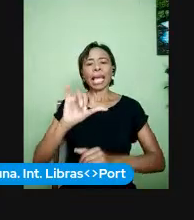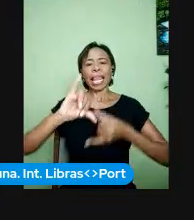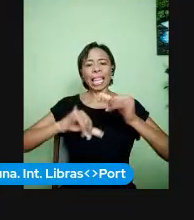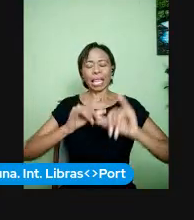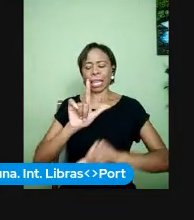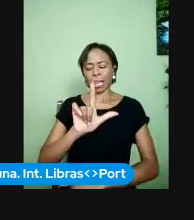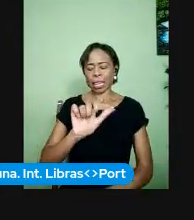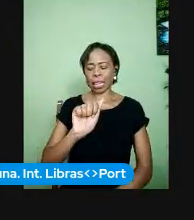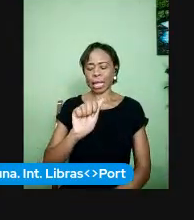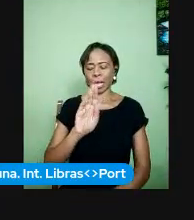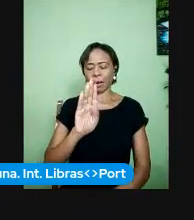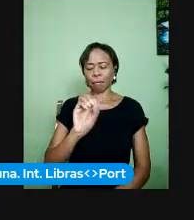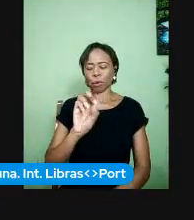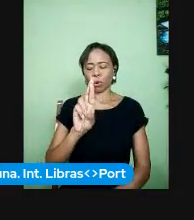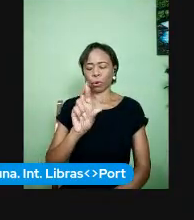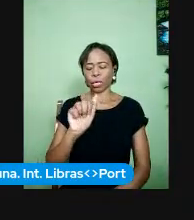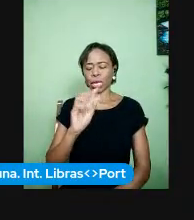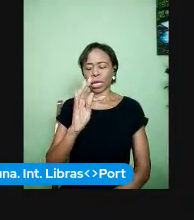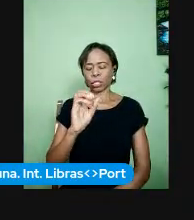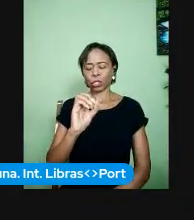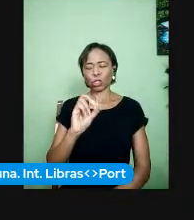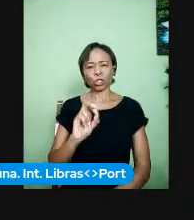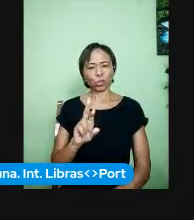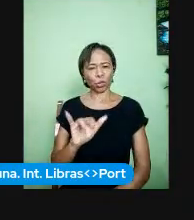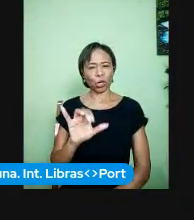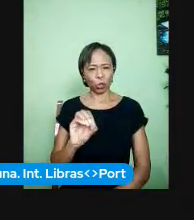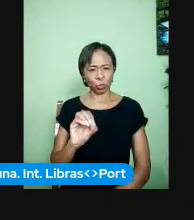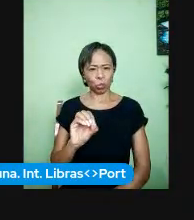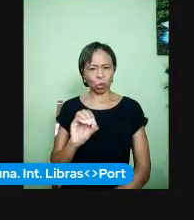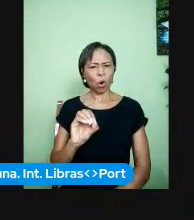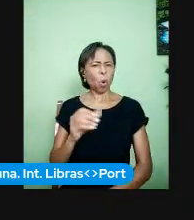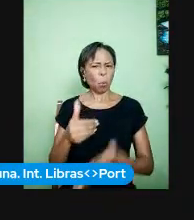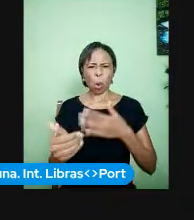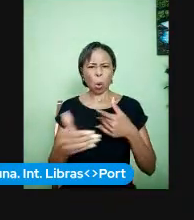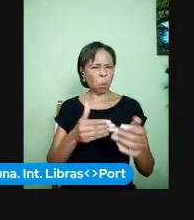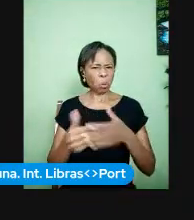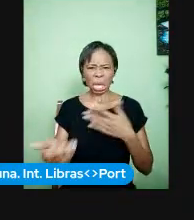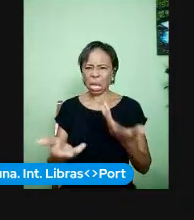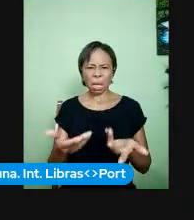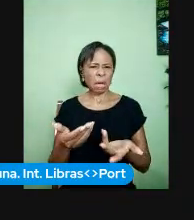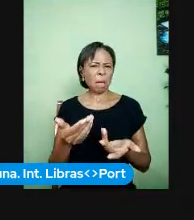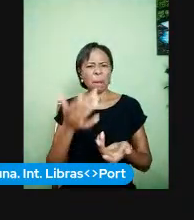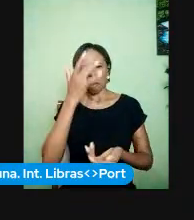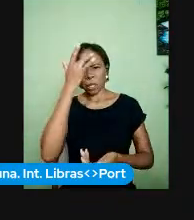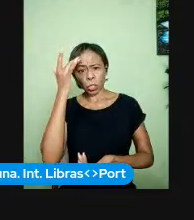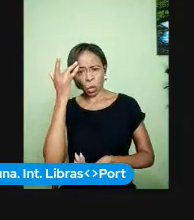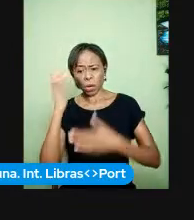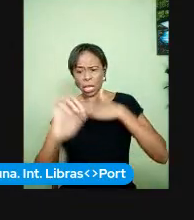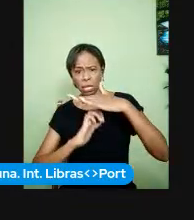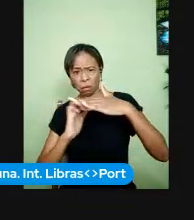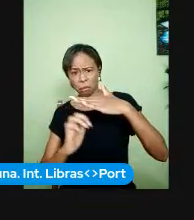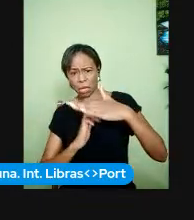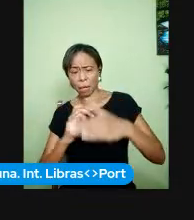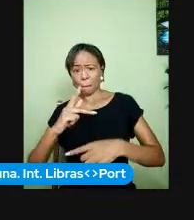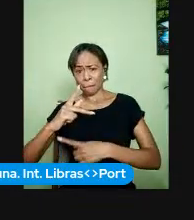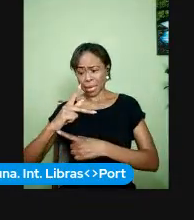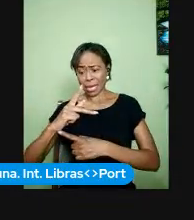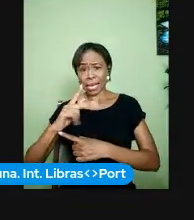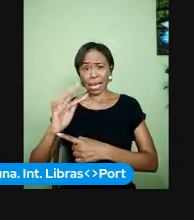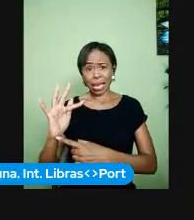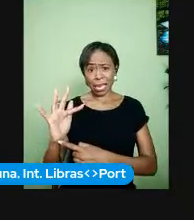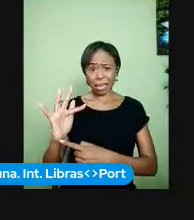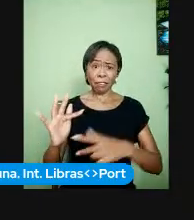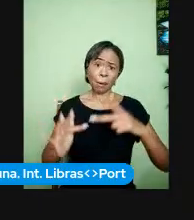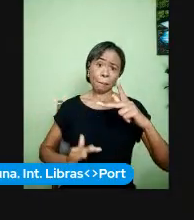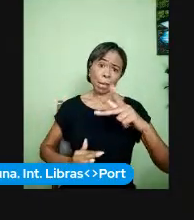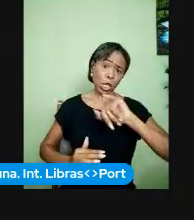Laboratório Aberto, onde qualquer CPF ou CNPJ, qualquer, quando eu digo qualquer, é do mundo inteiro, tá?